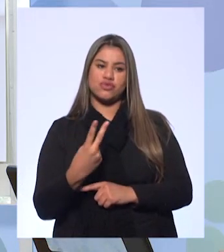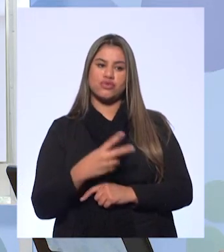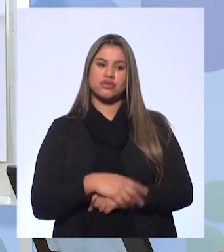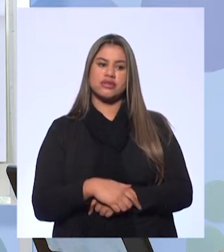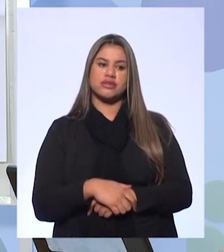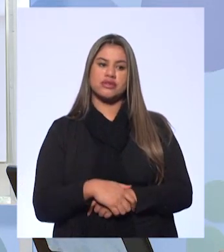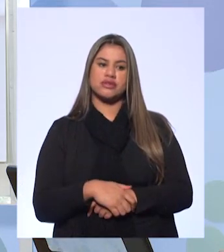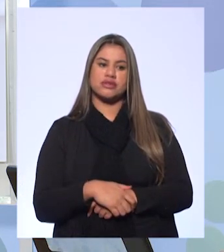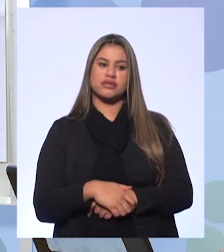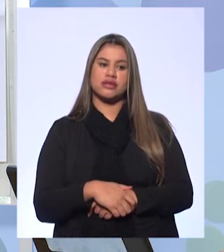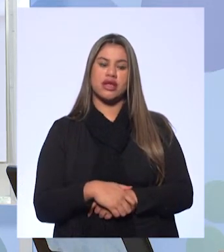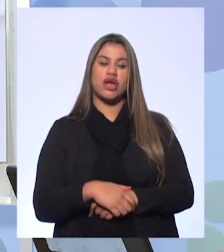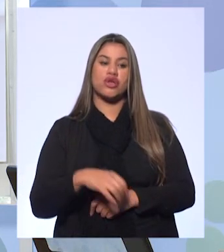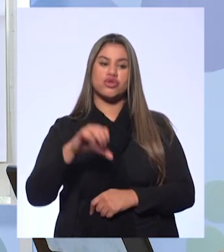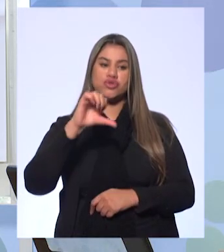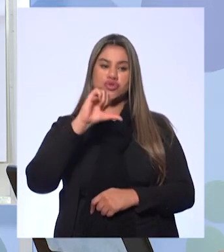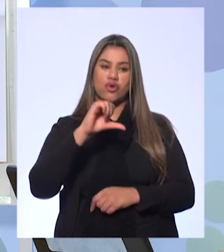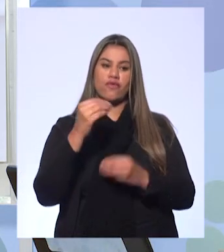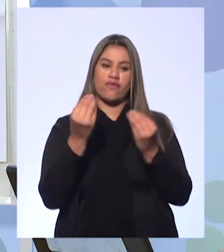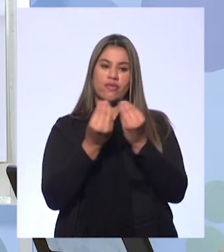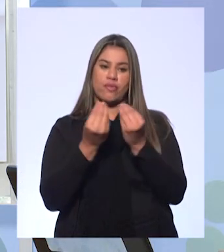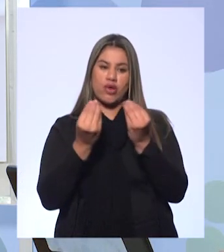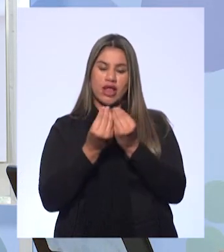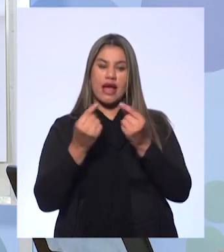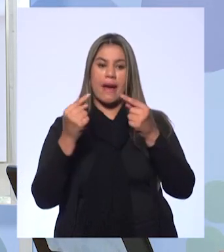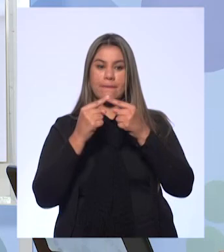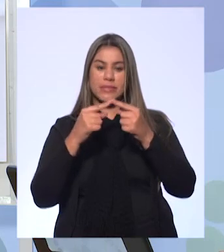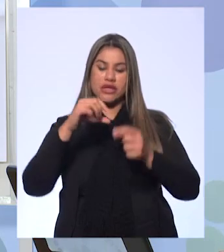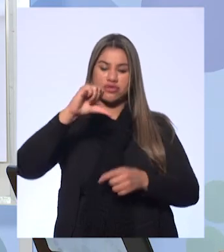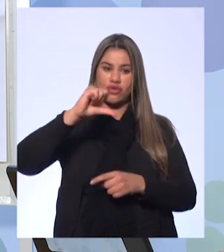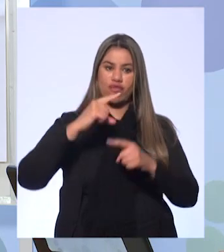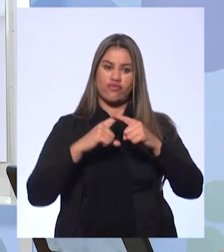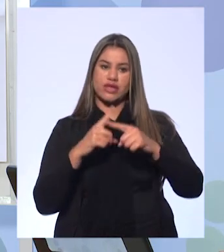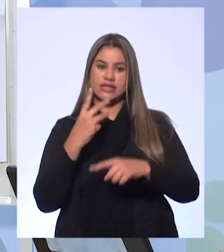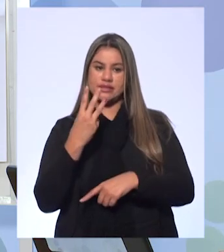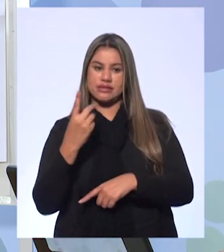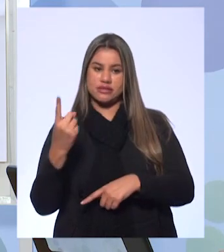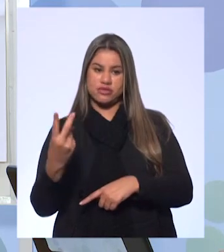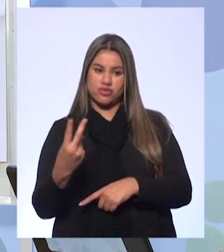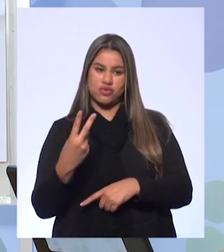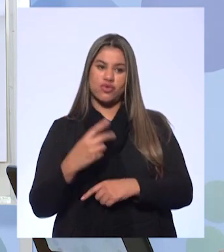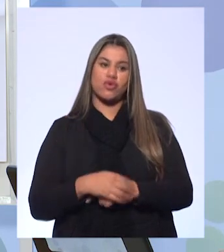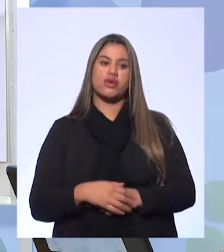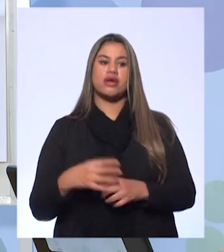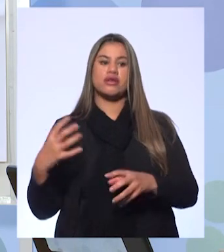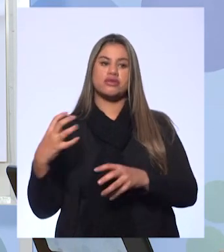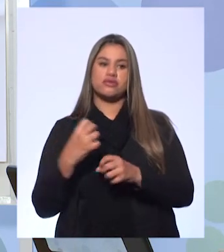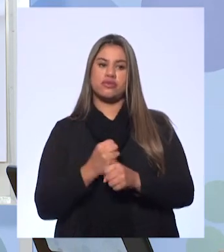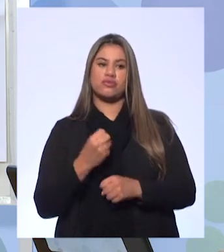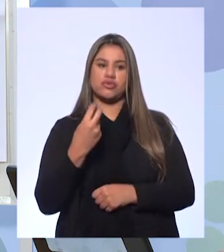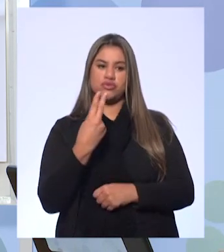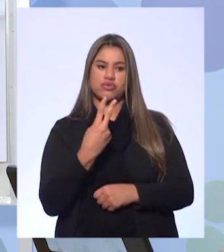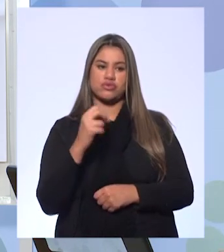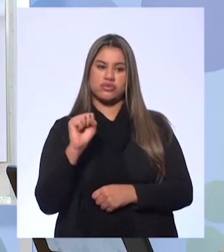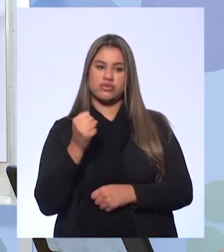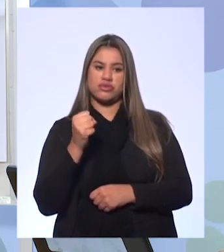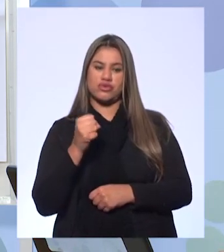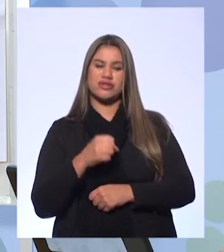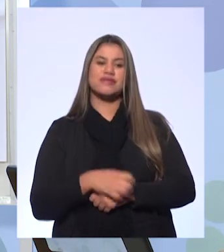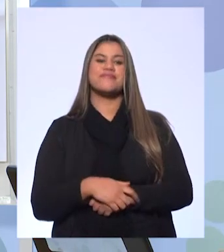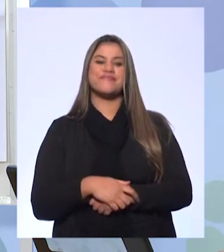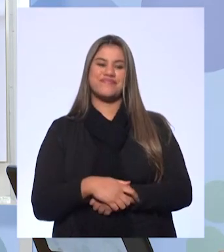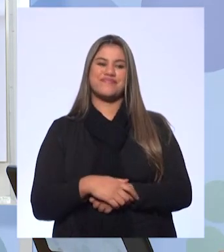moléculas, eu vou ter 9 vezes 32, que vai dar 288, que a colega conseguiu ali